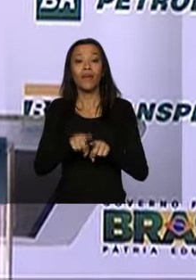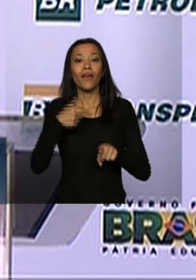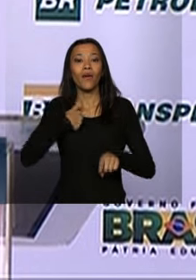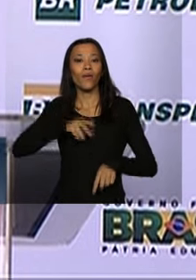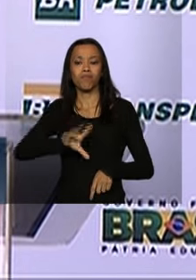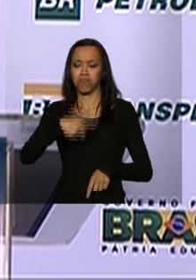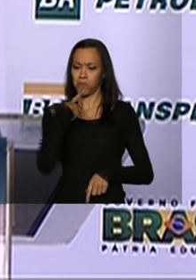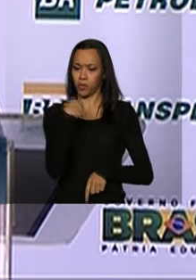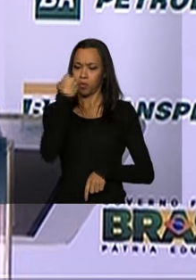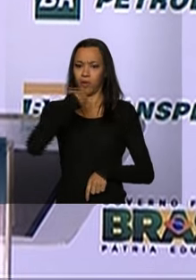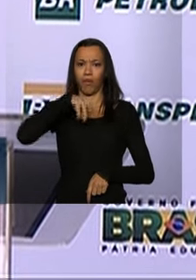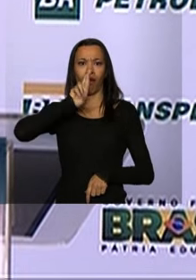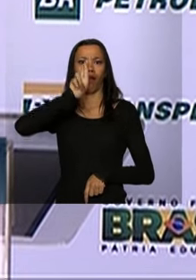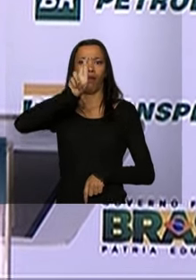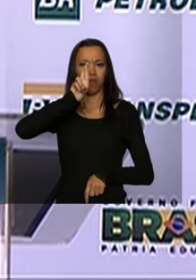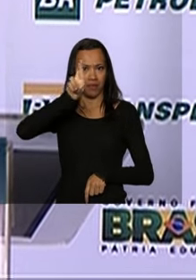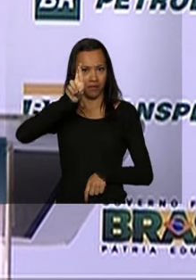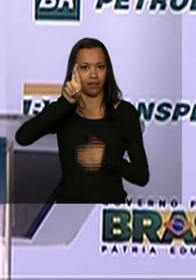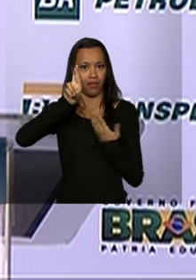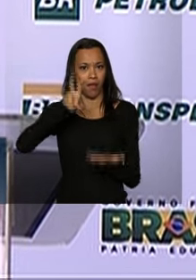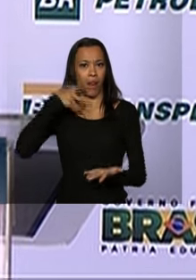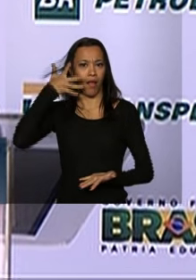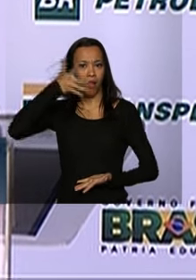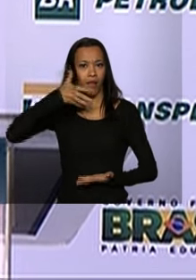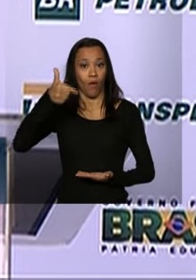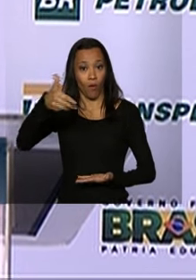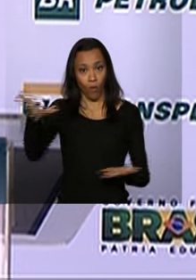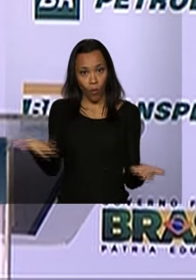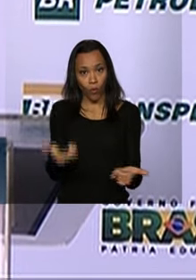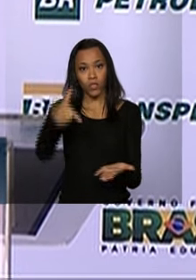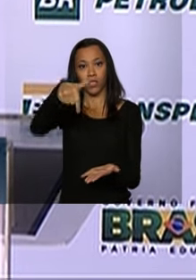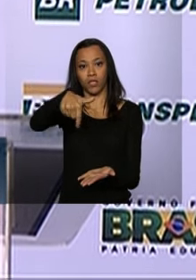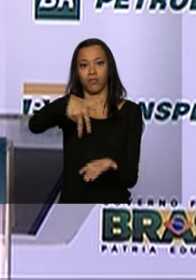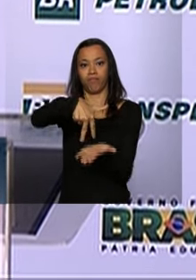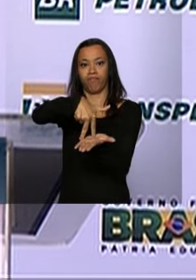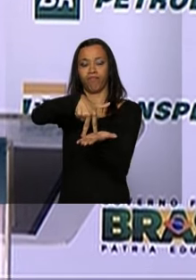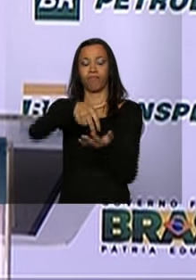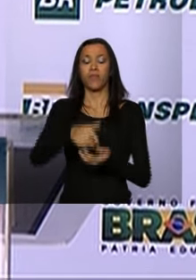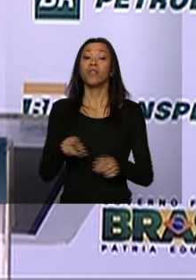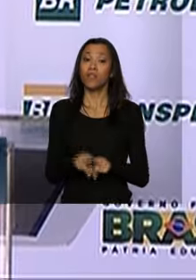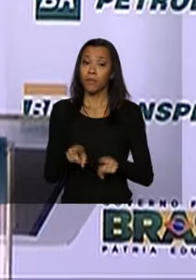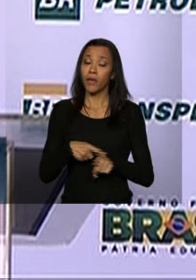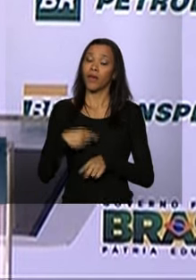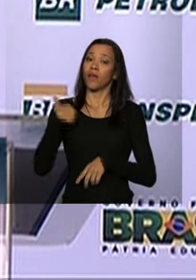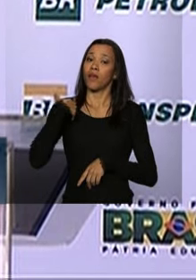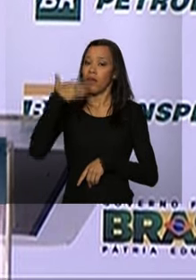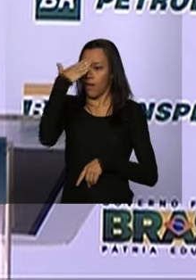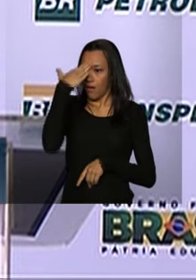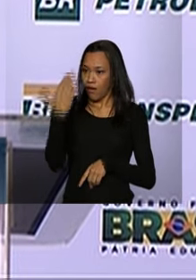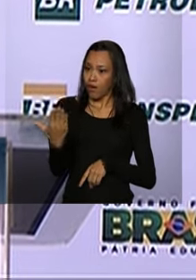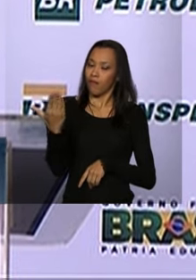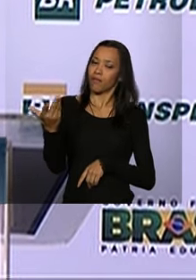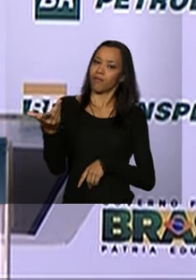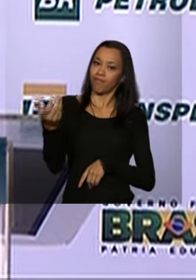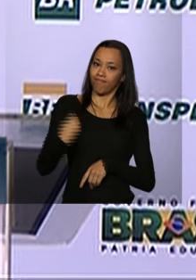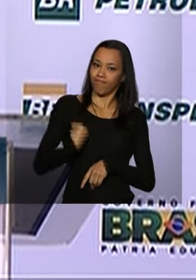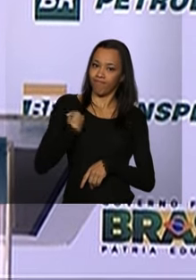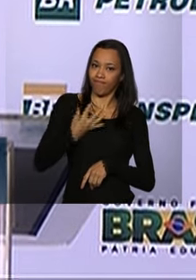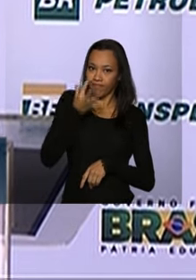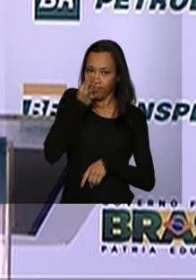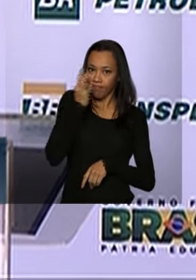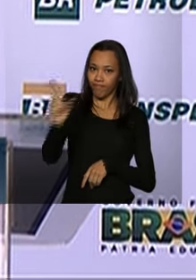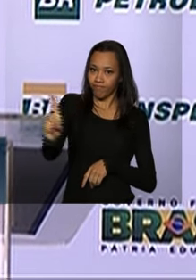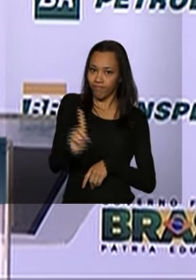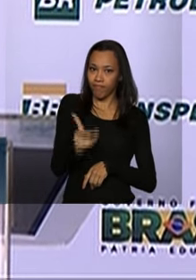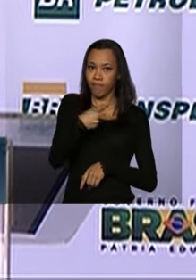nesse evento. Quero saudar a presença da senhora presidente Dilma Rousseff, do